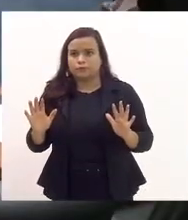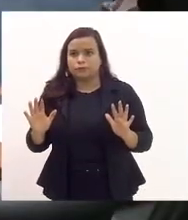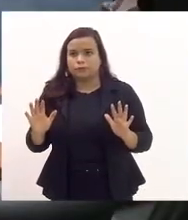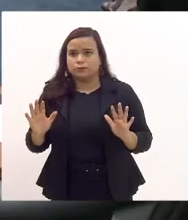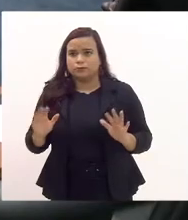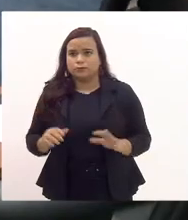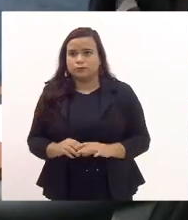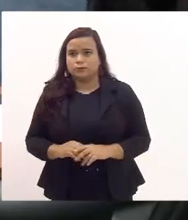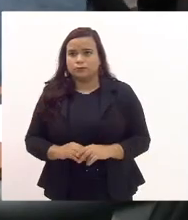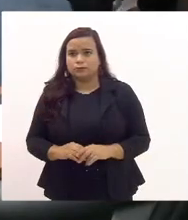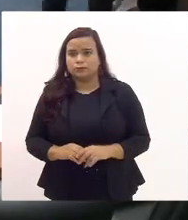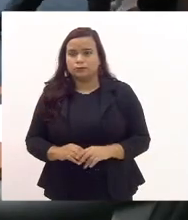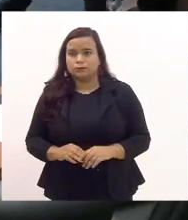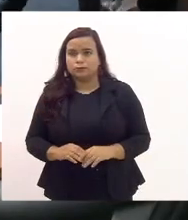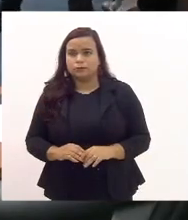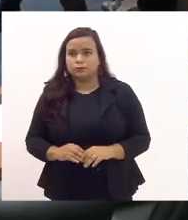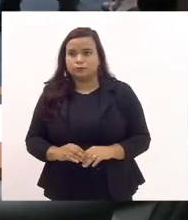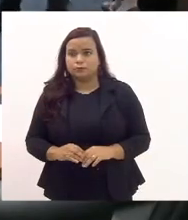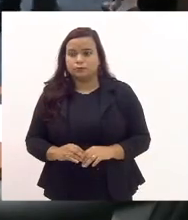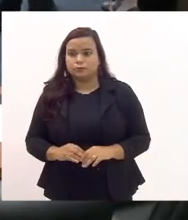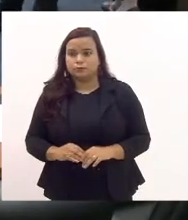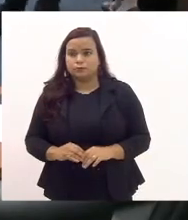E aí